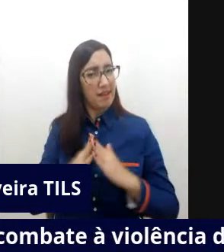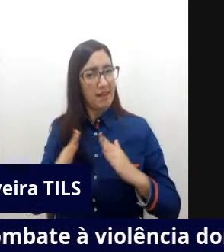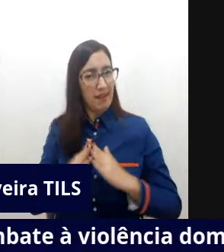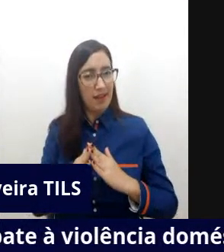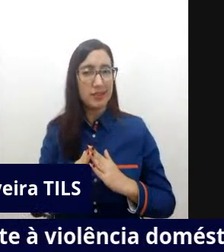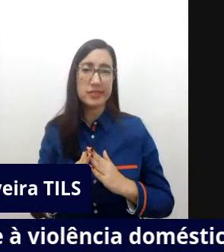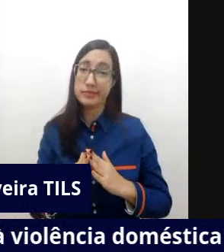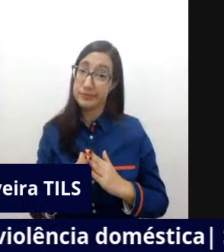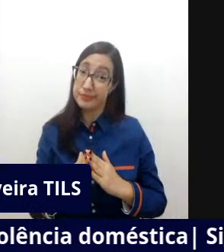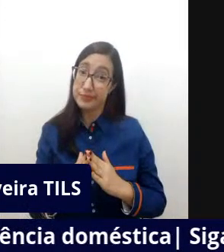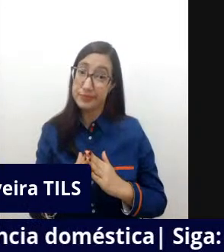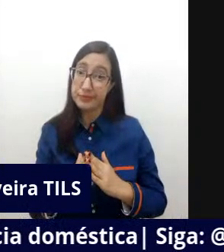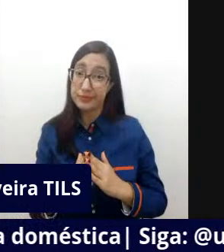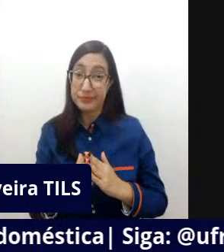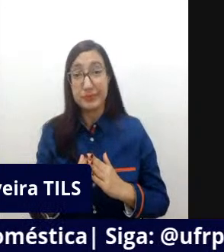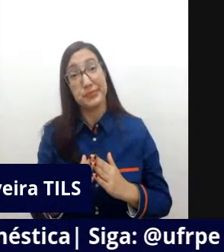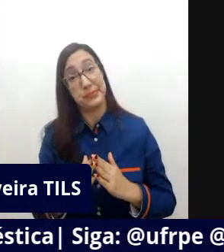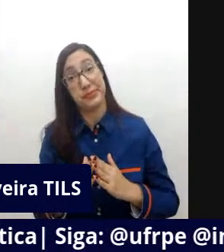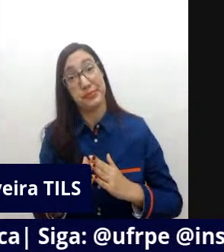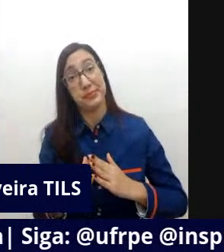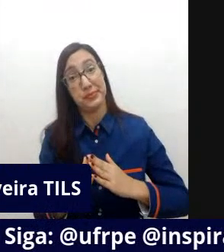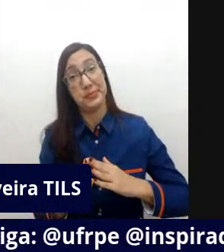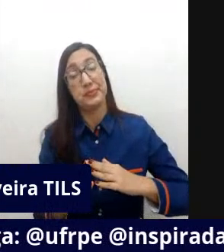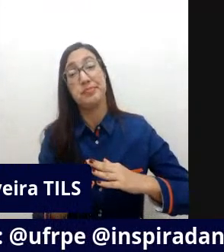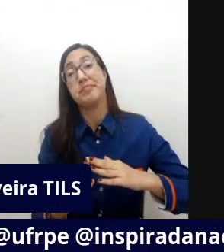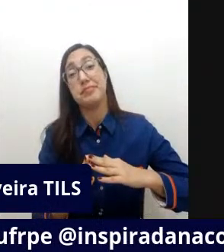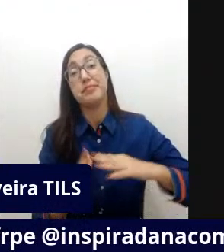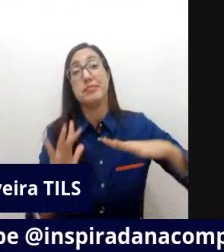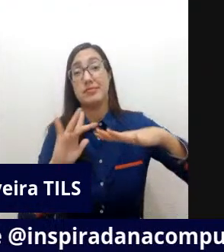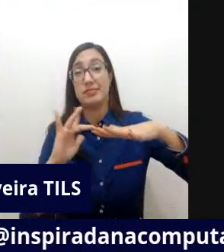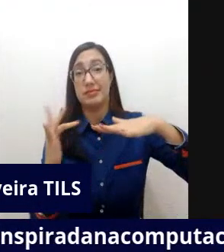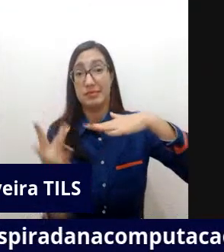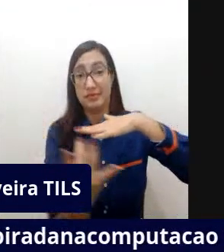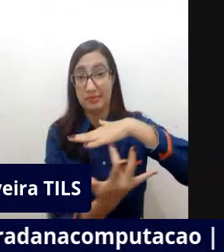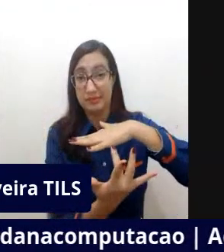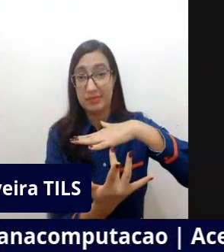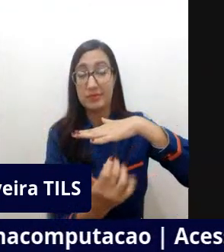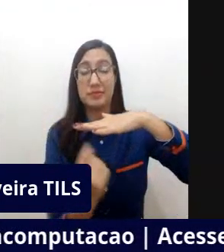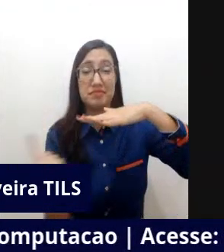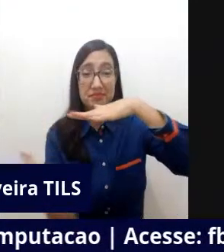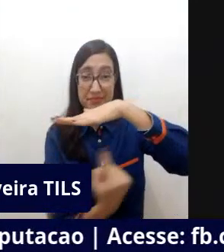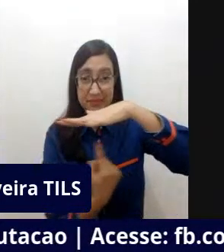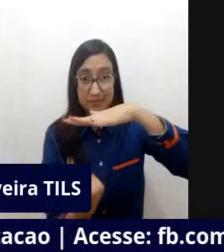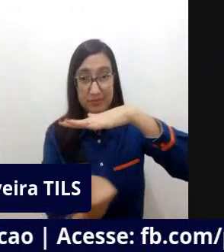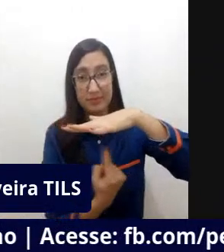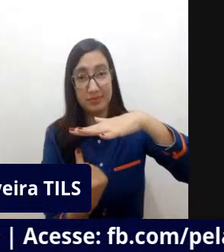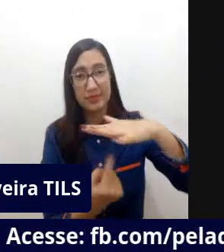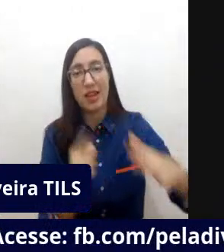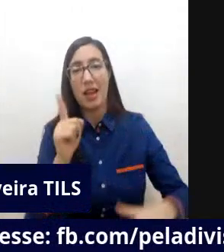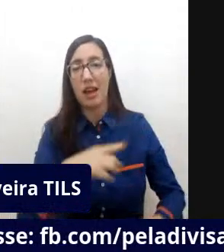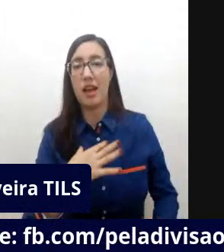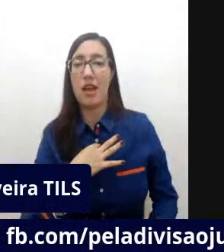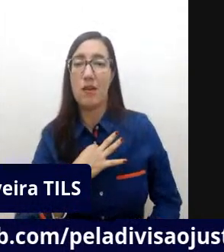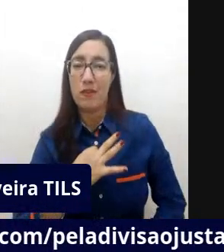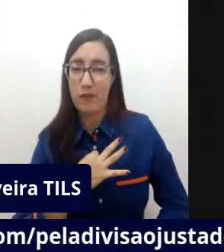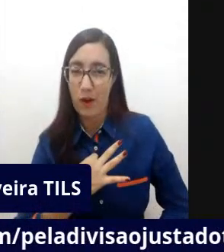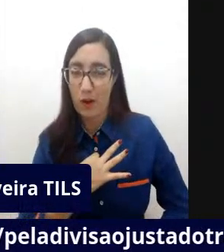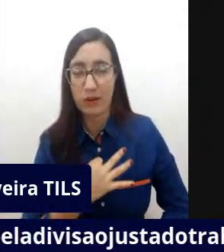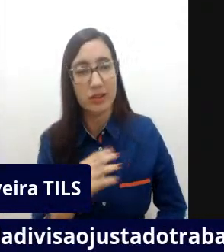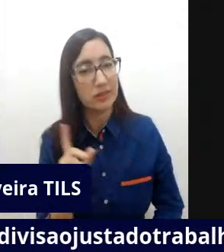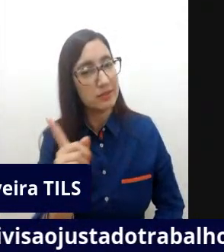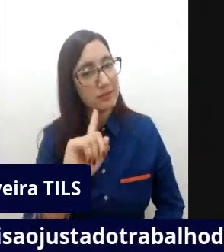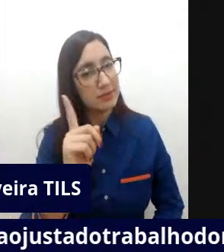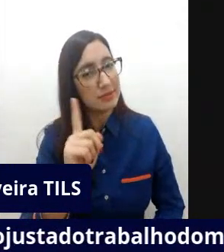sempre fala, quarentena é direito, não é privilégio, é direito. O trabalho doméstico, a